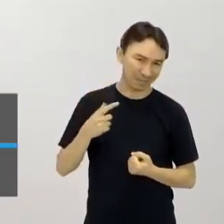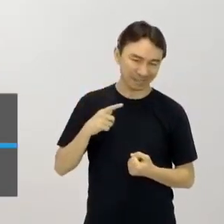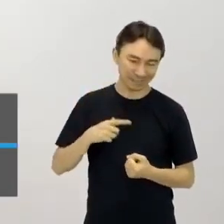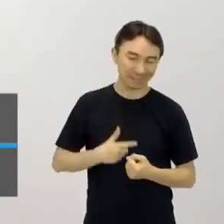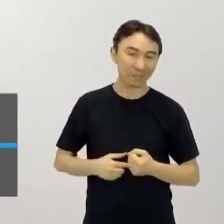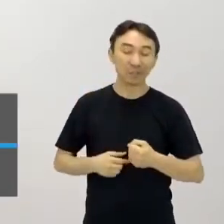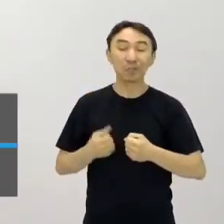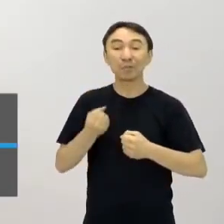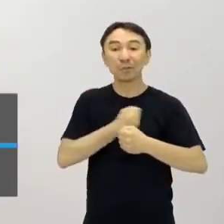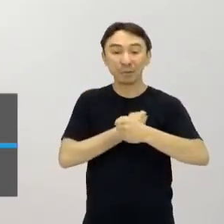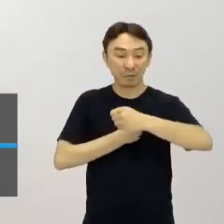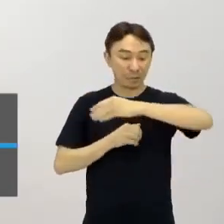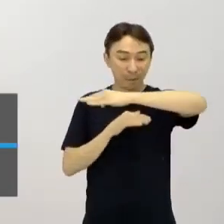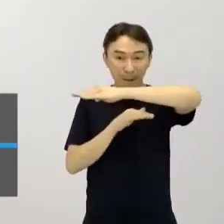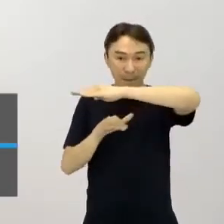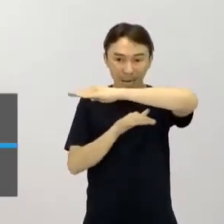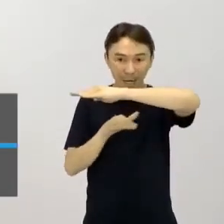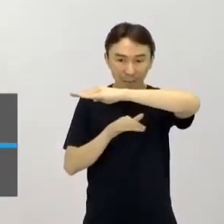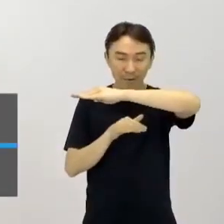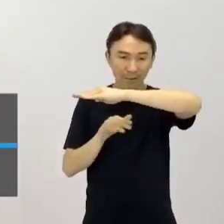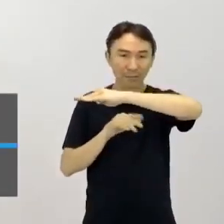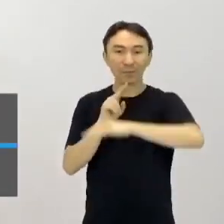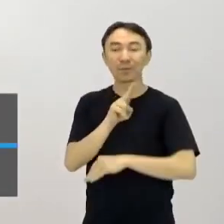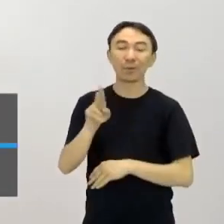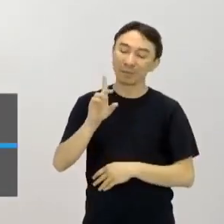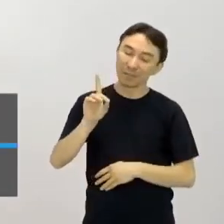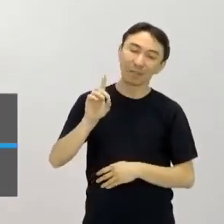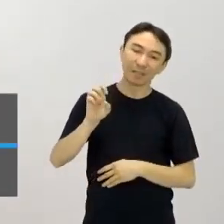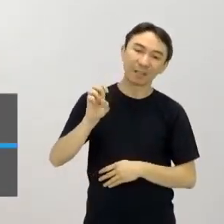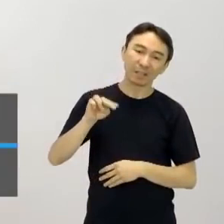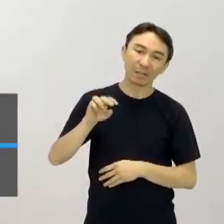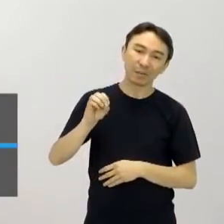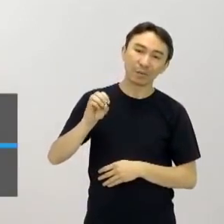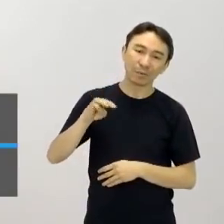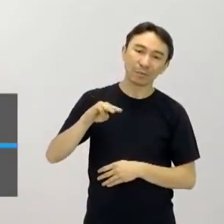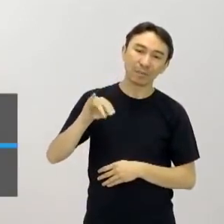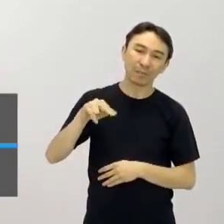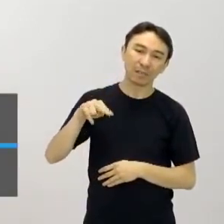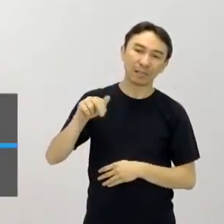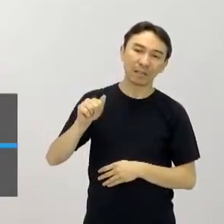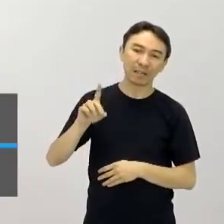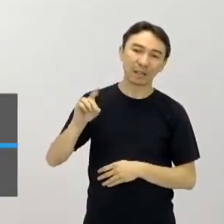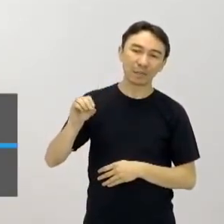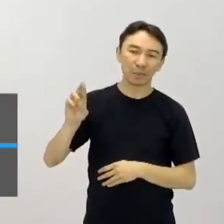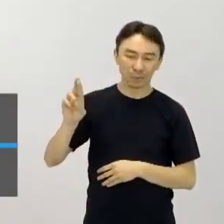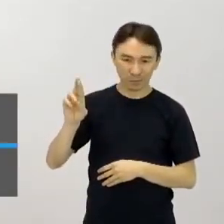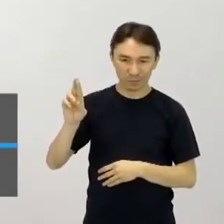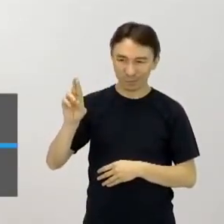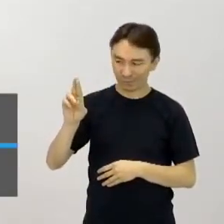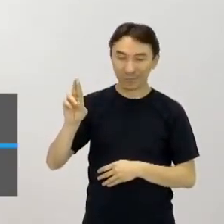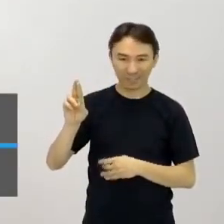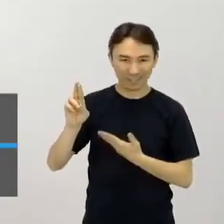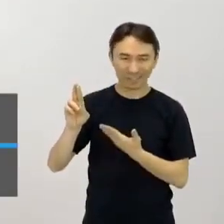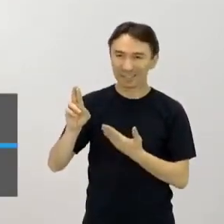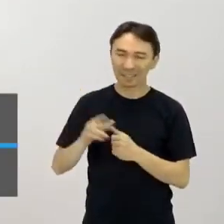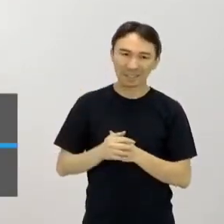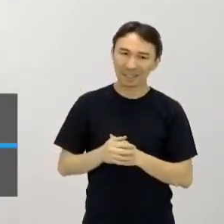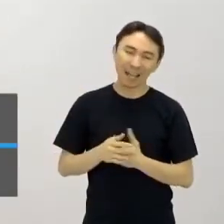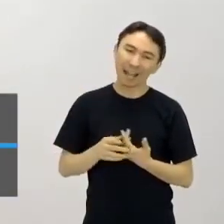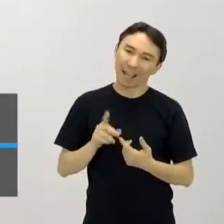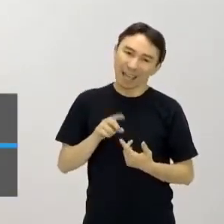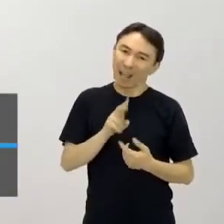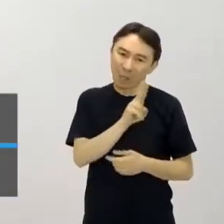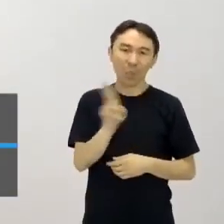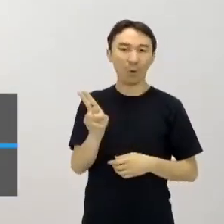né? Que é denominador. Nas aulas anteriores a gente já viu isso, né? Denominar algo é dar nome